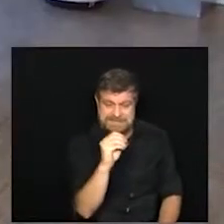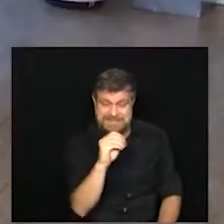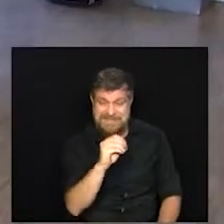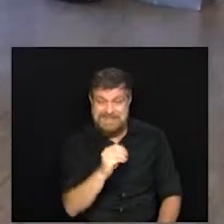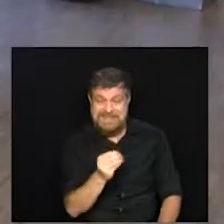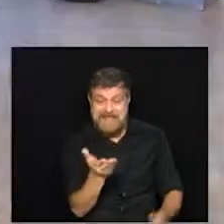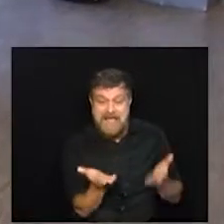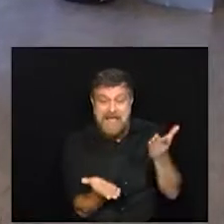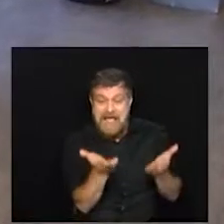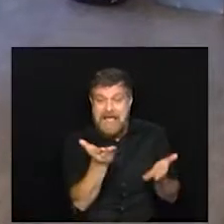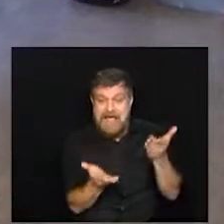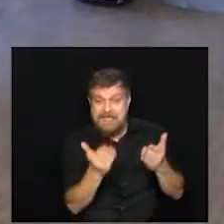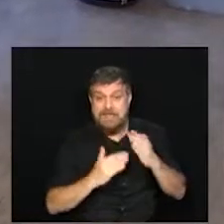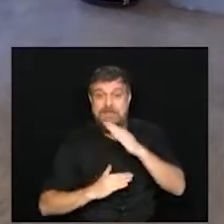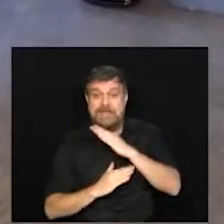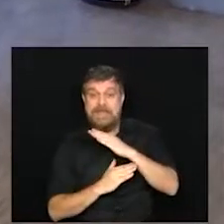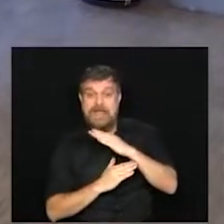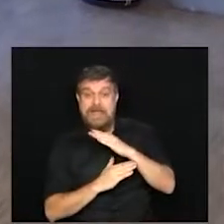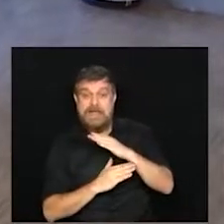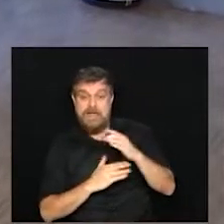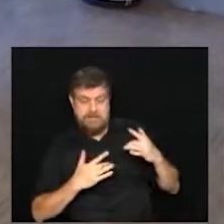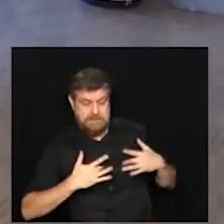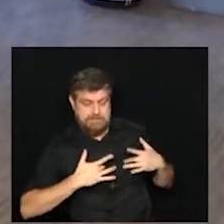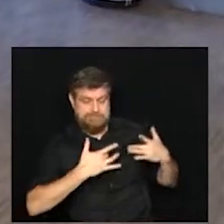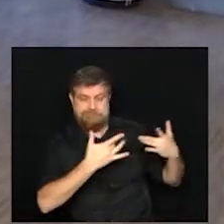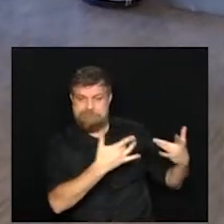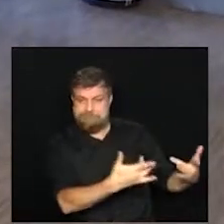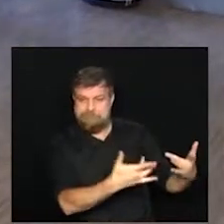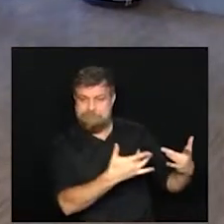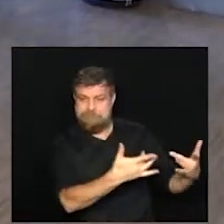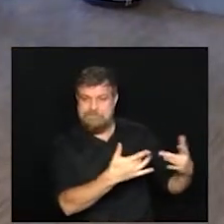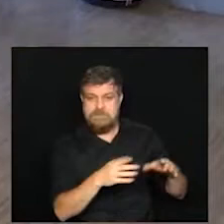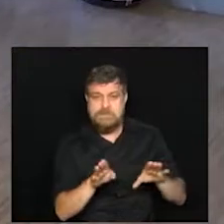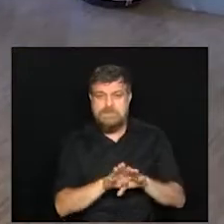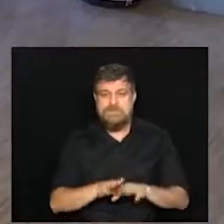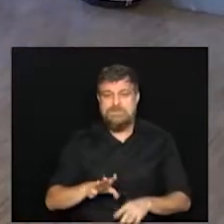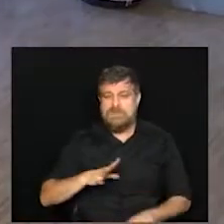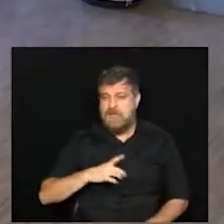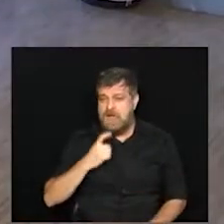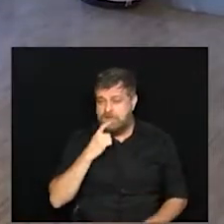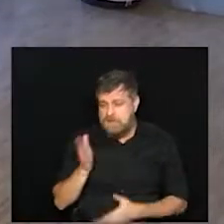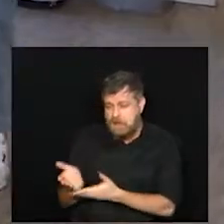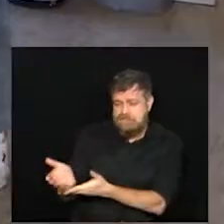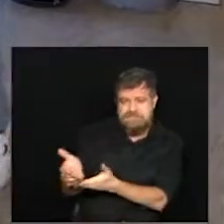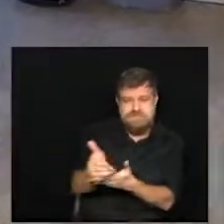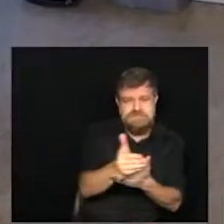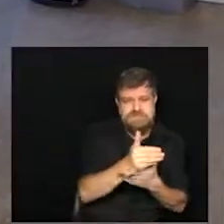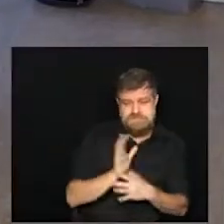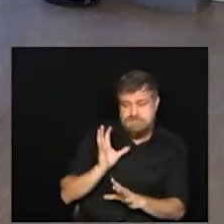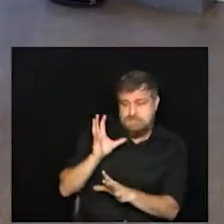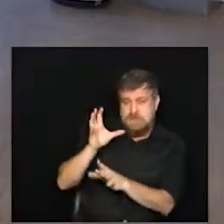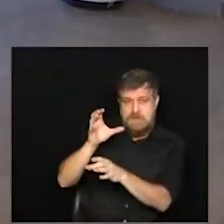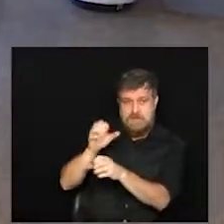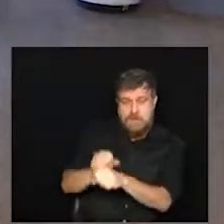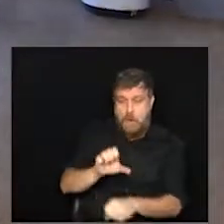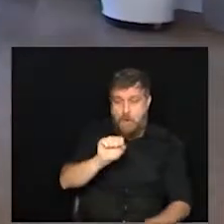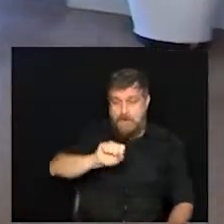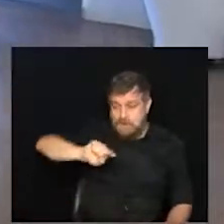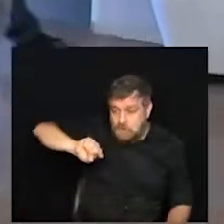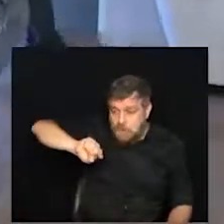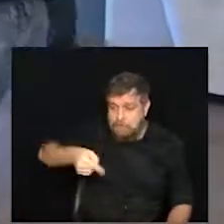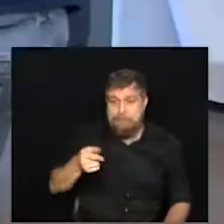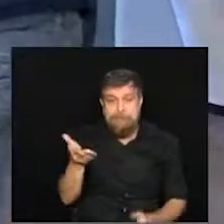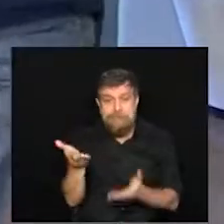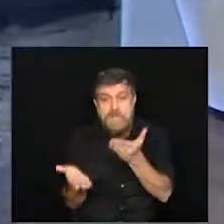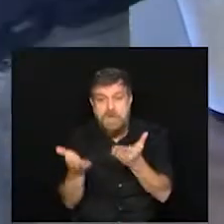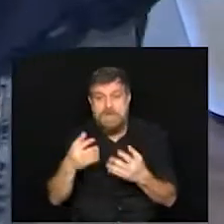doações enviados só aqui pela Câmara Municipal. Lembrando que Campinas já arrecadou no total mais de 8 toneladas de